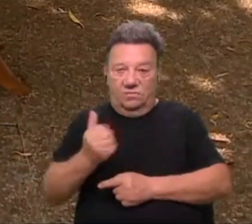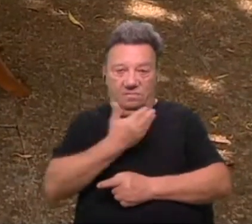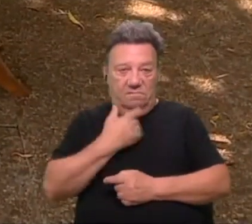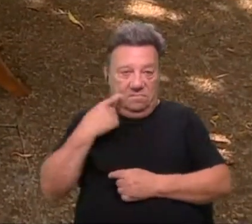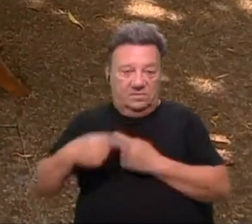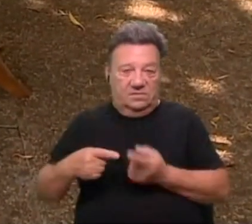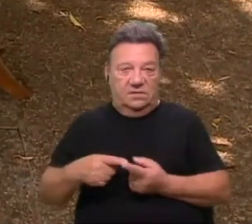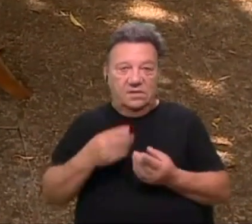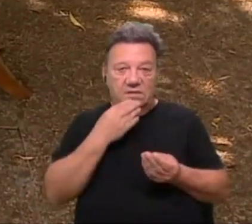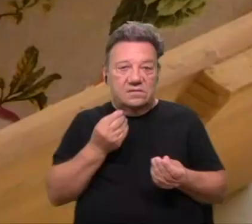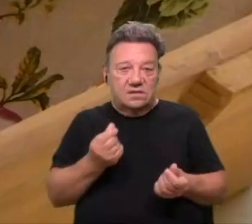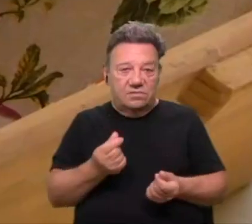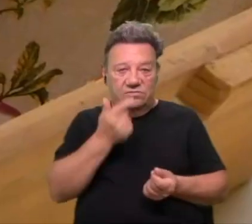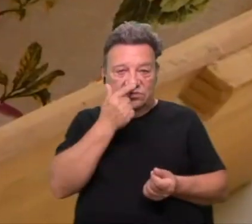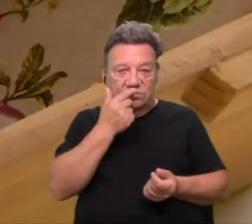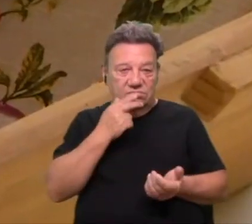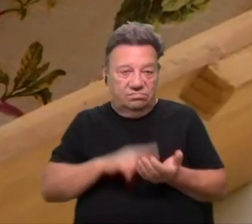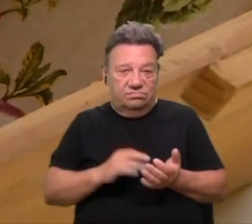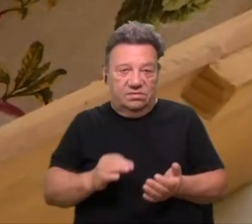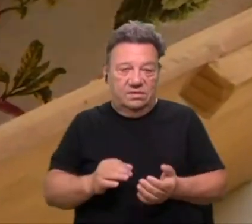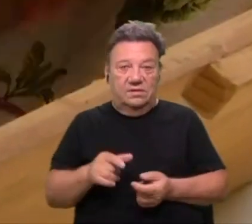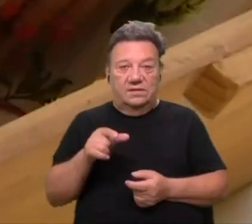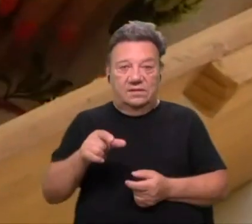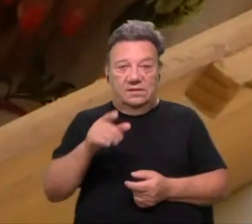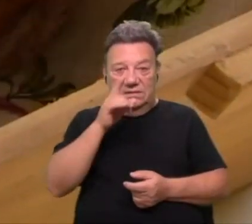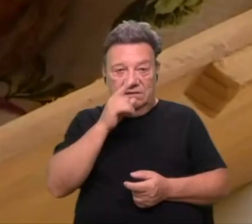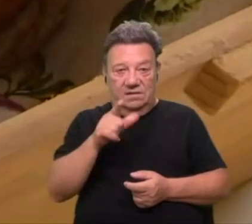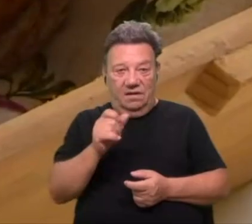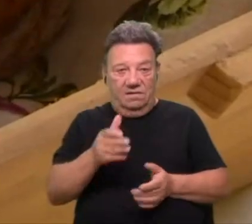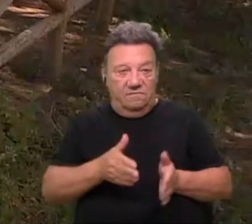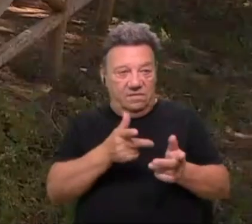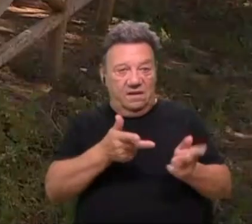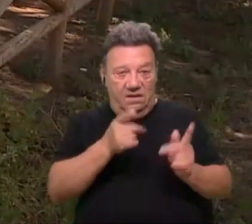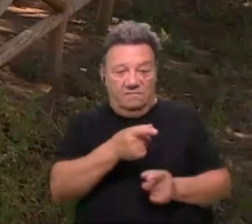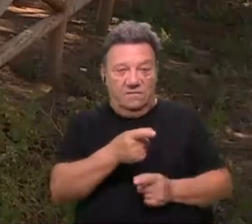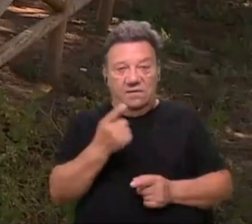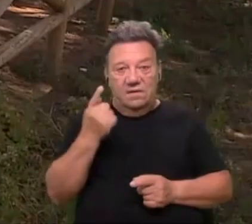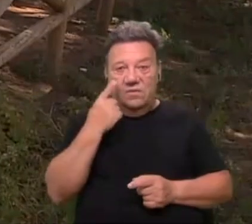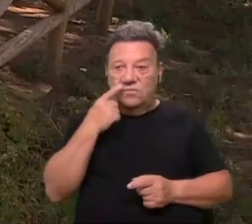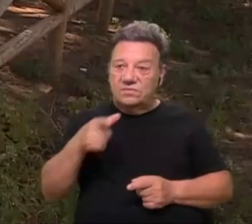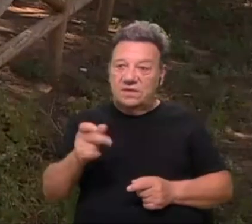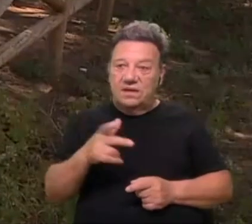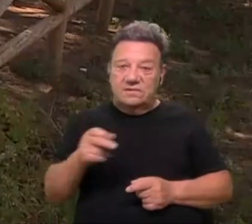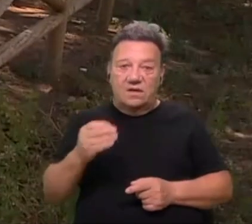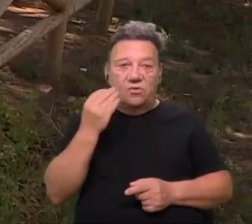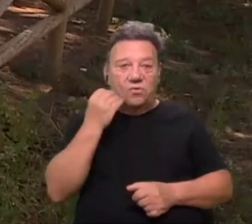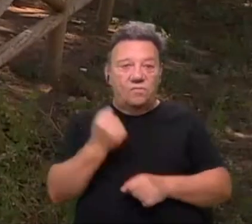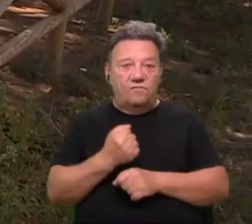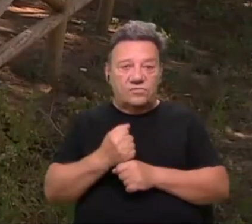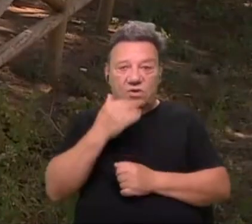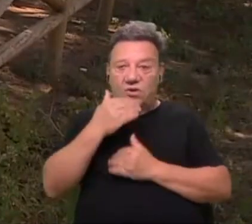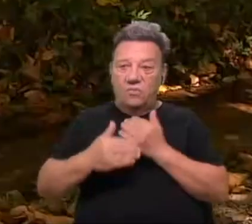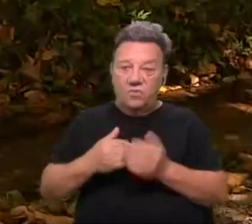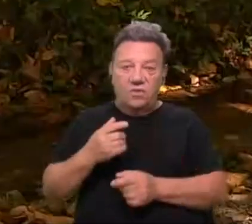com sabores e cheiros autênticos se as levadas são livres conhecer a Zenha Como funciona o moinho